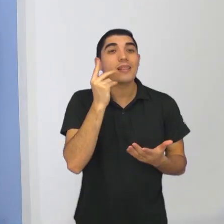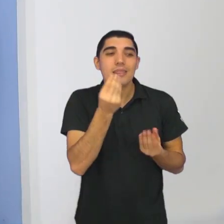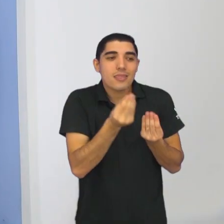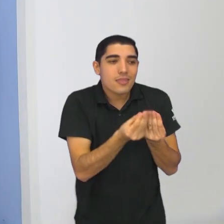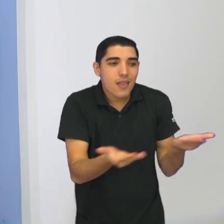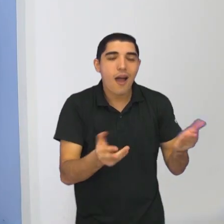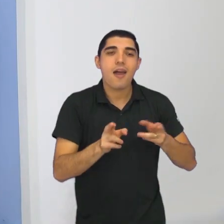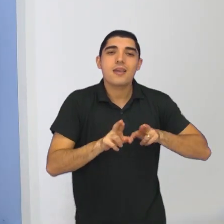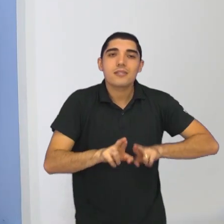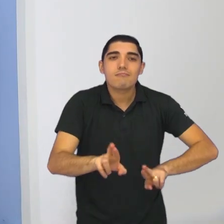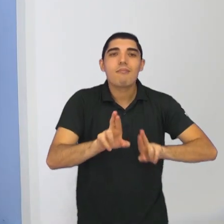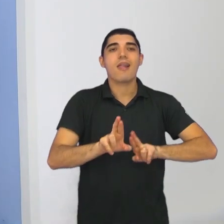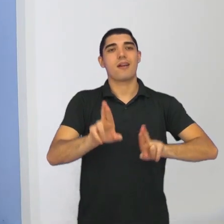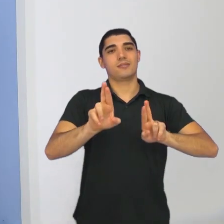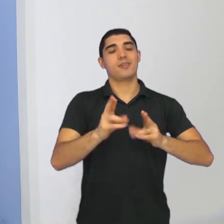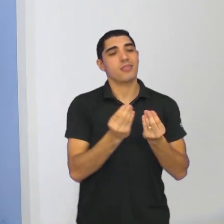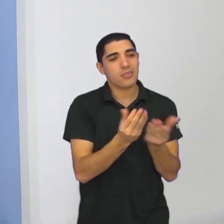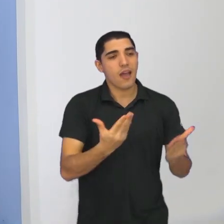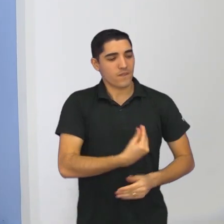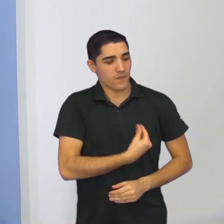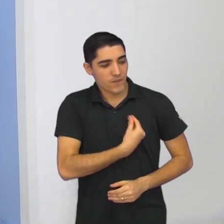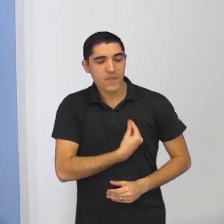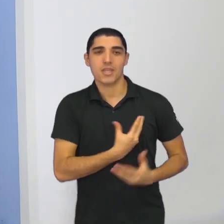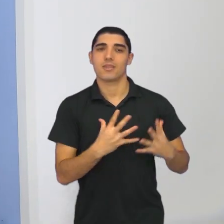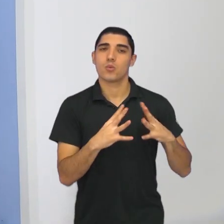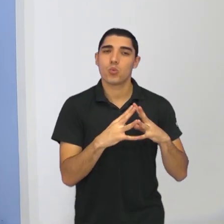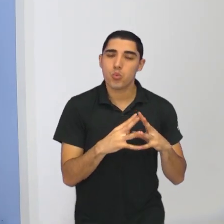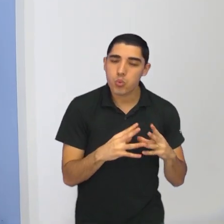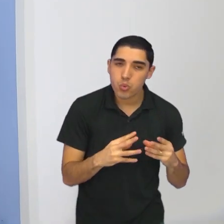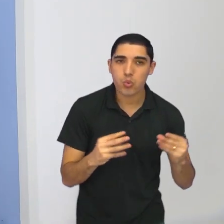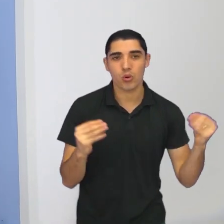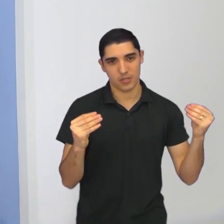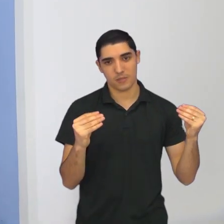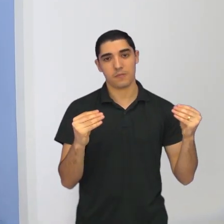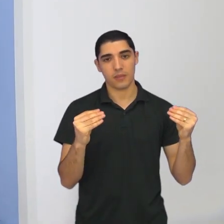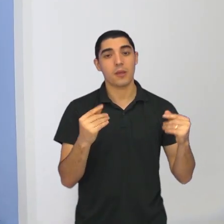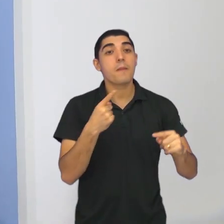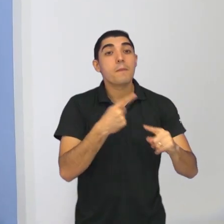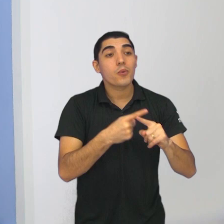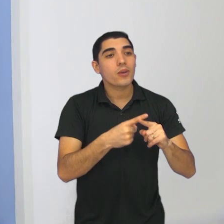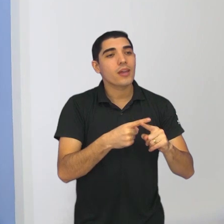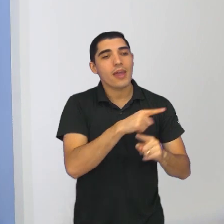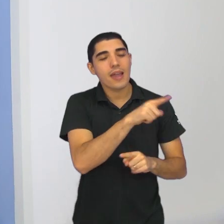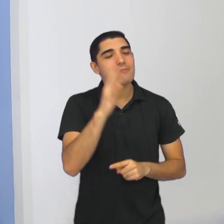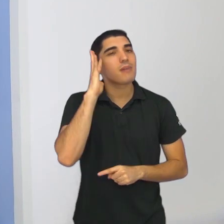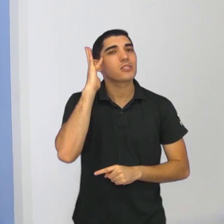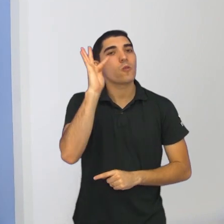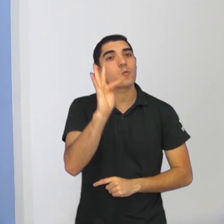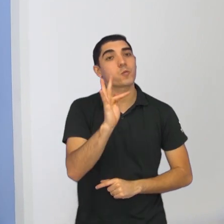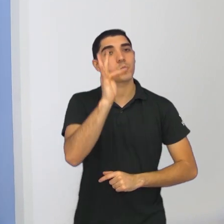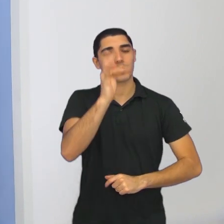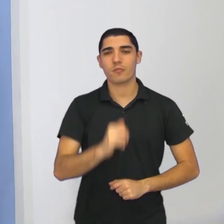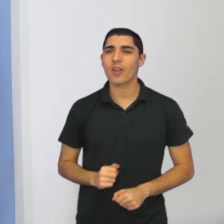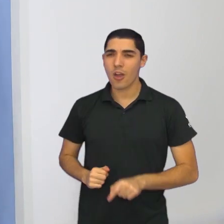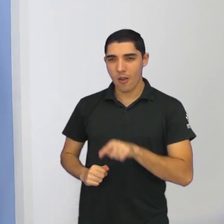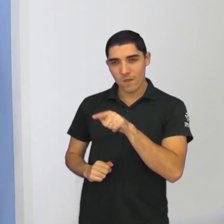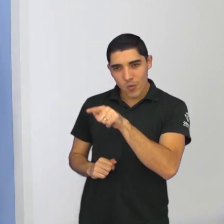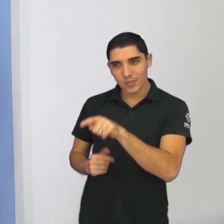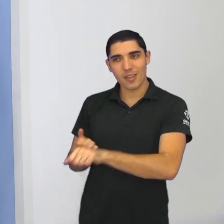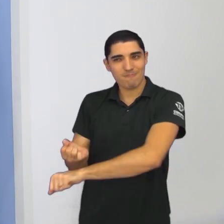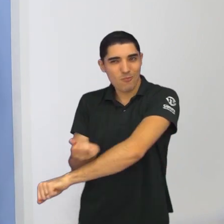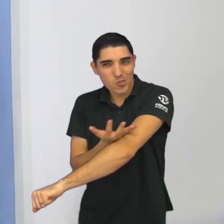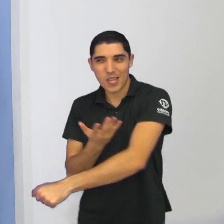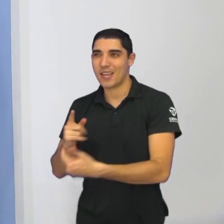novo, a gente trabalha com a esperança, com vida, com cura, né, com realmente olhar pro futuro. Você